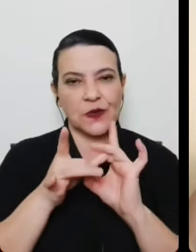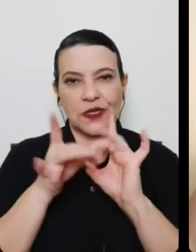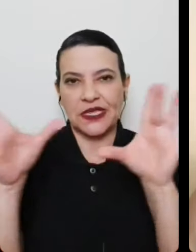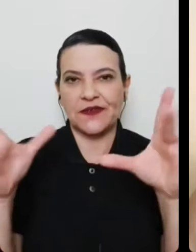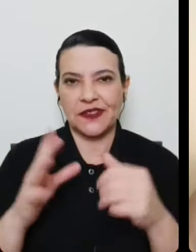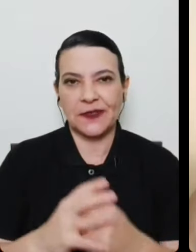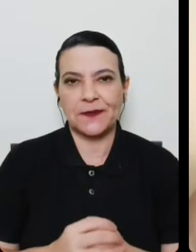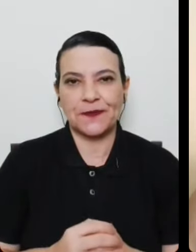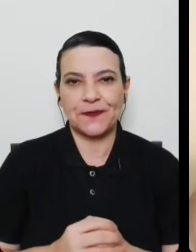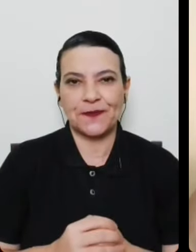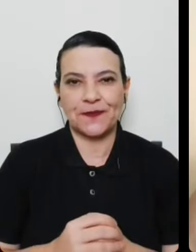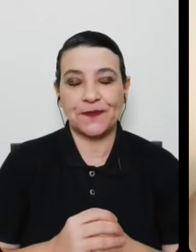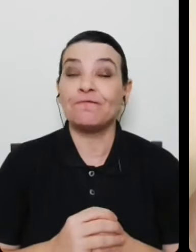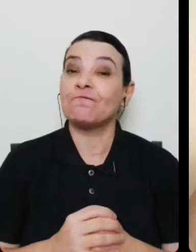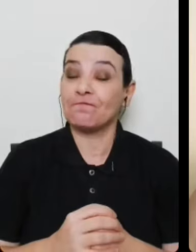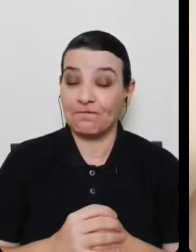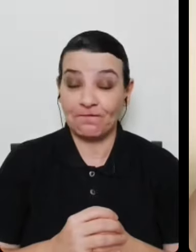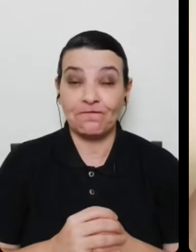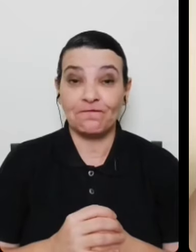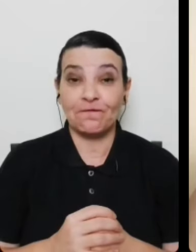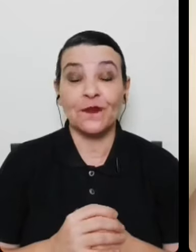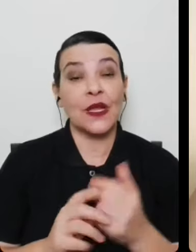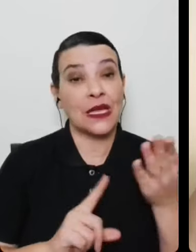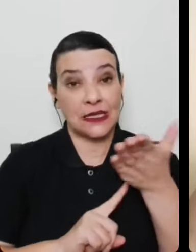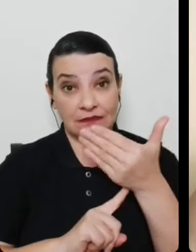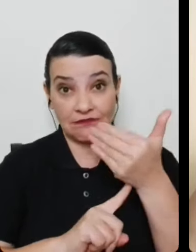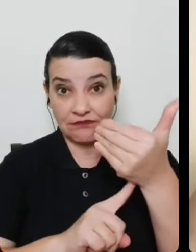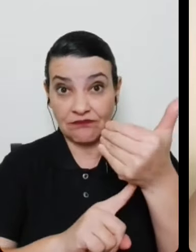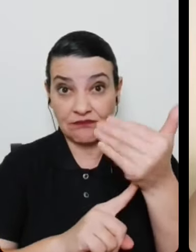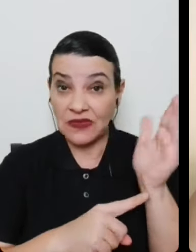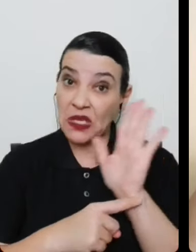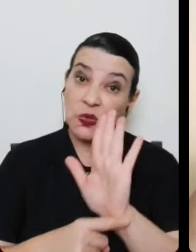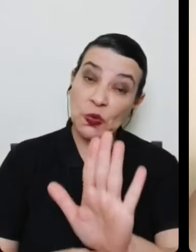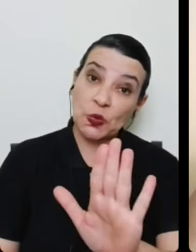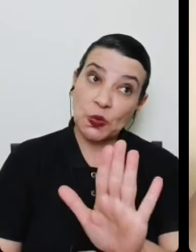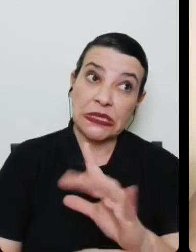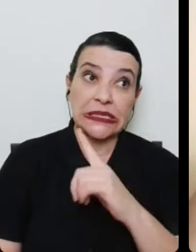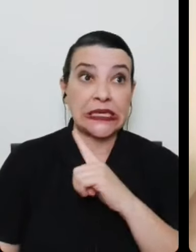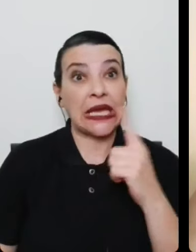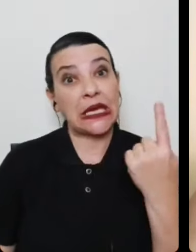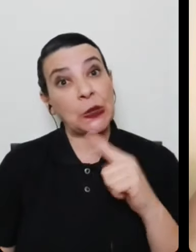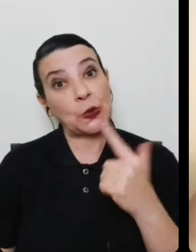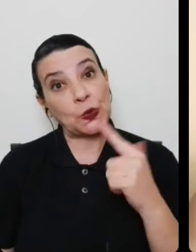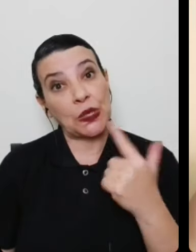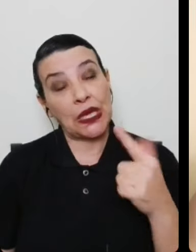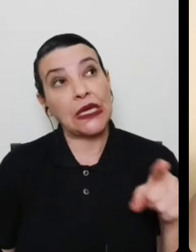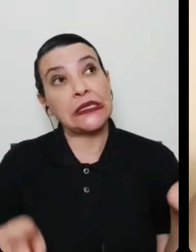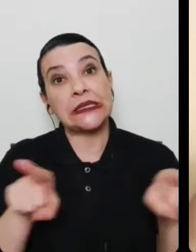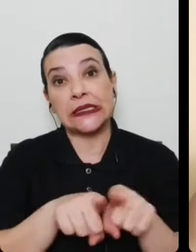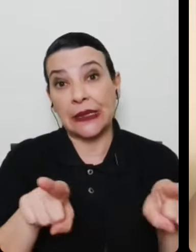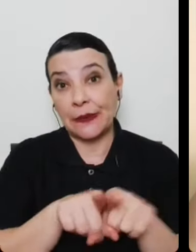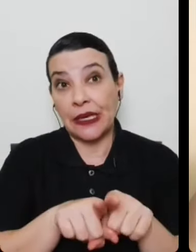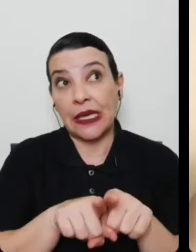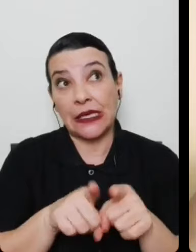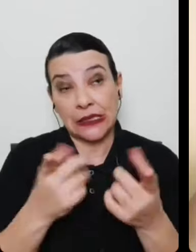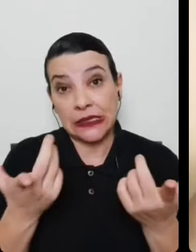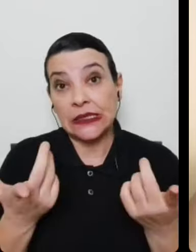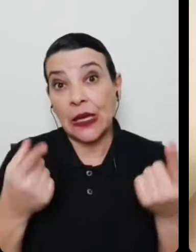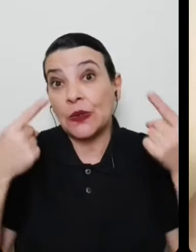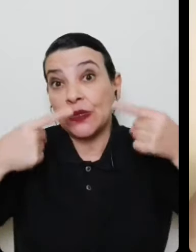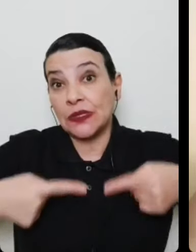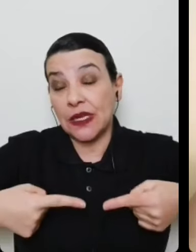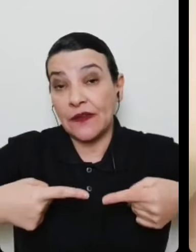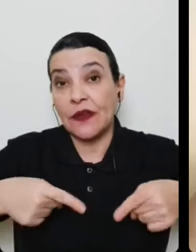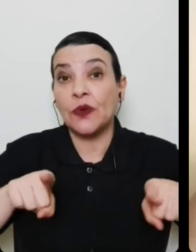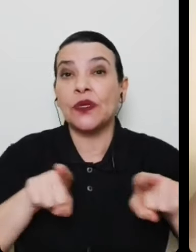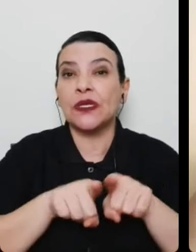Mas a gente. A tecnologia, né? No que ela favorece ou não, né? Se é também mais um desafio, e nessas